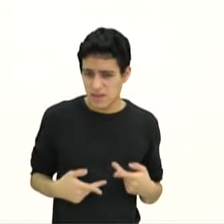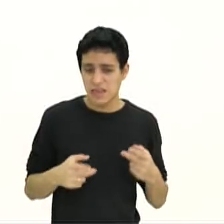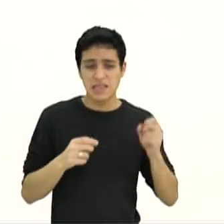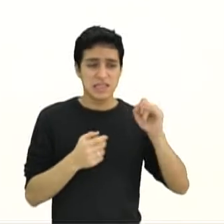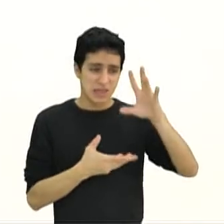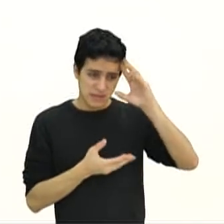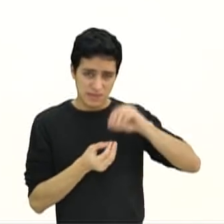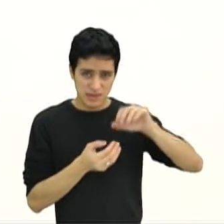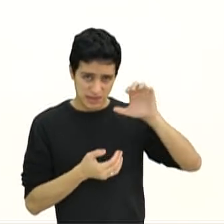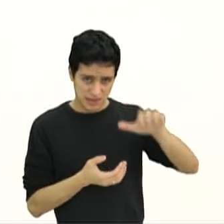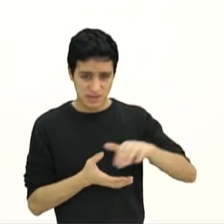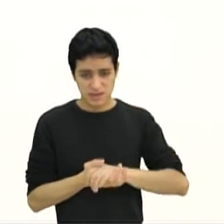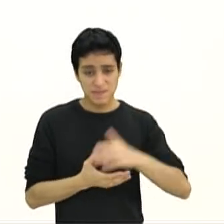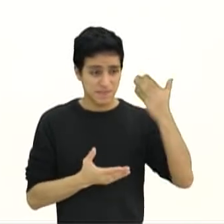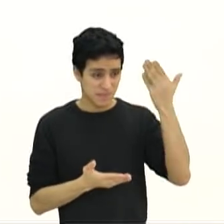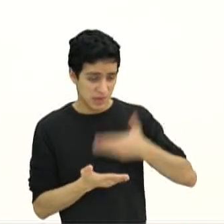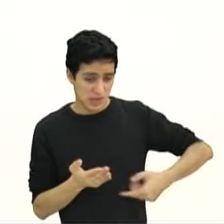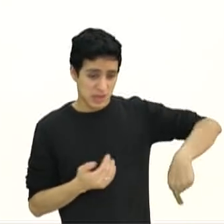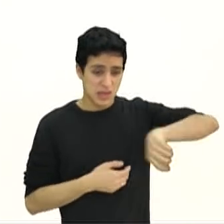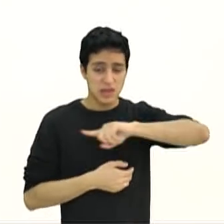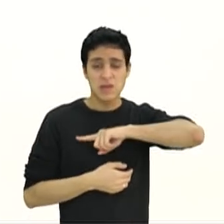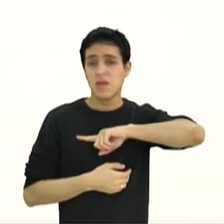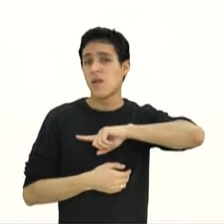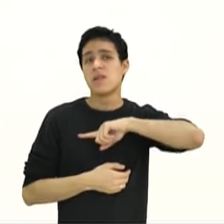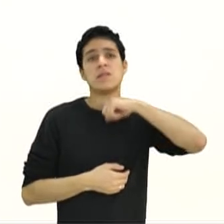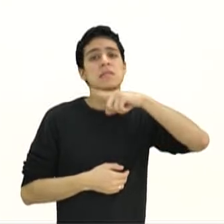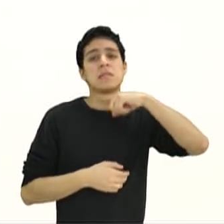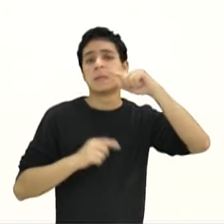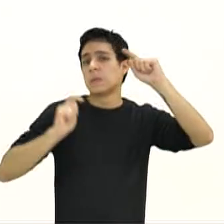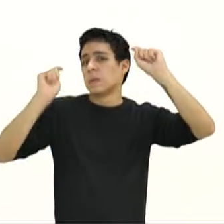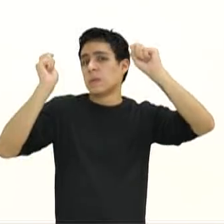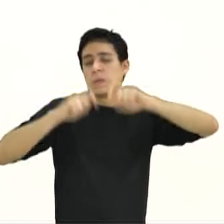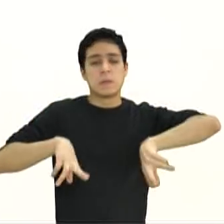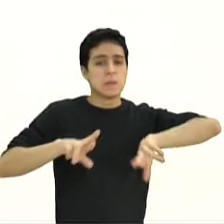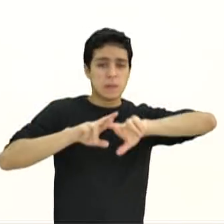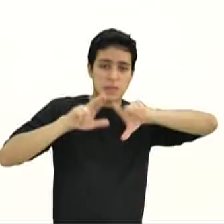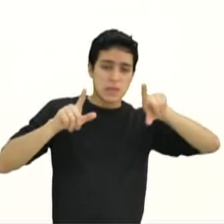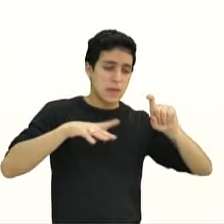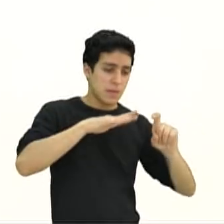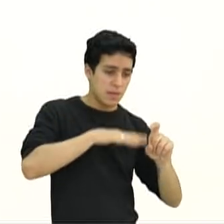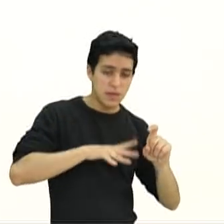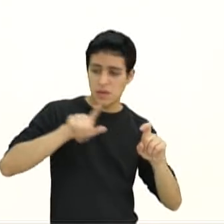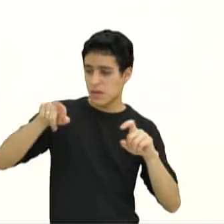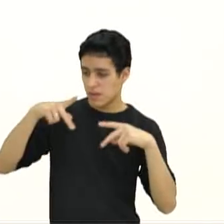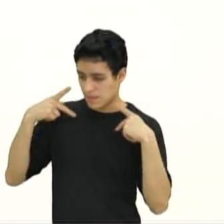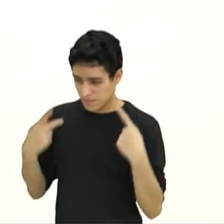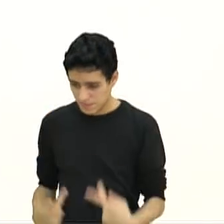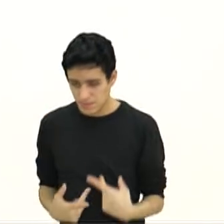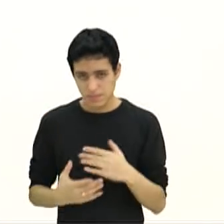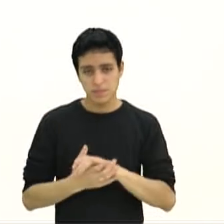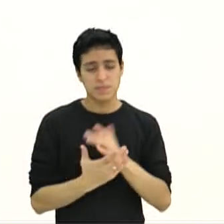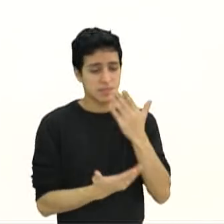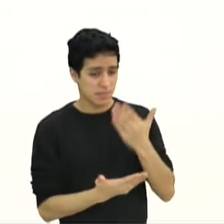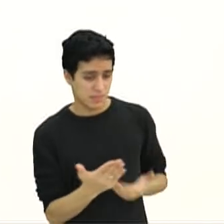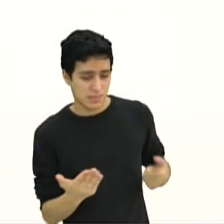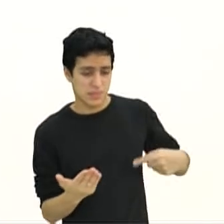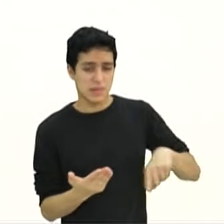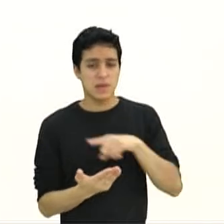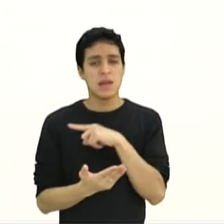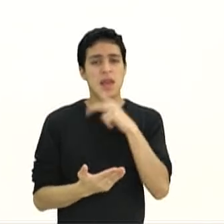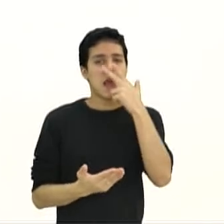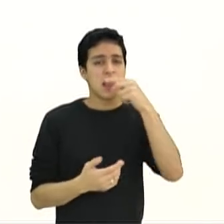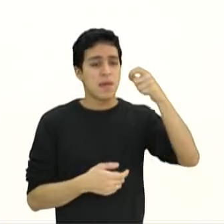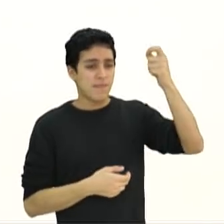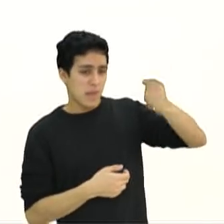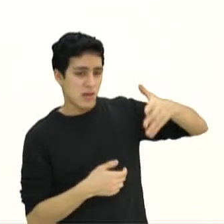entender isso. Perdemos quando não somos mais capazes de diferenciar um mito do humano. Perdemos quando achamos que a magia